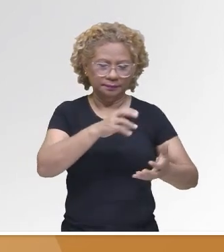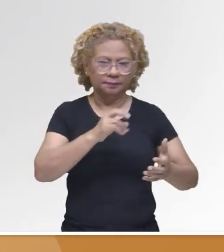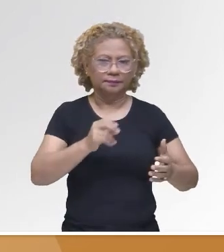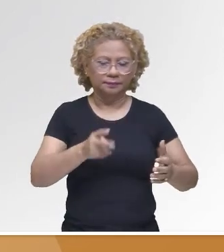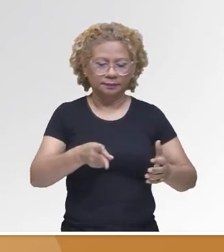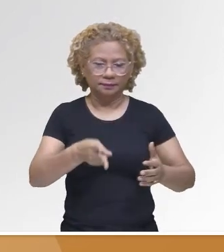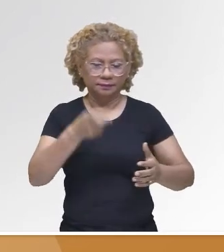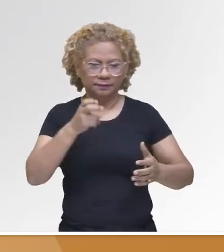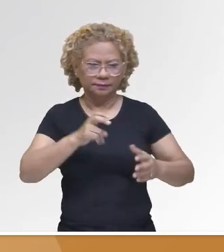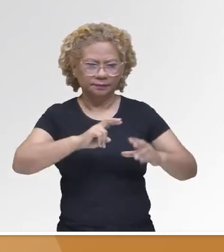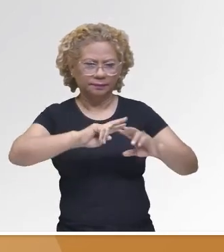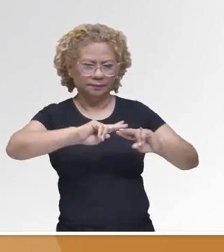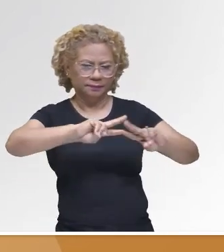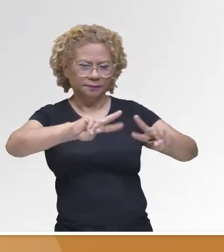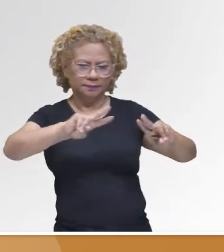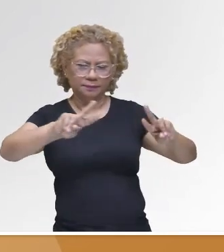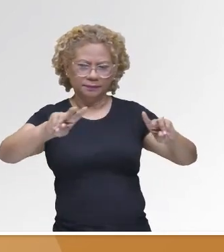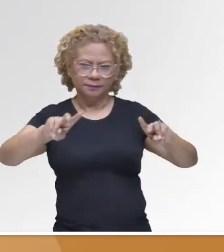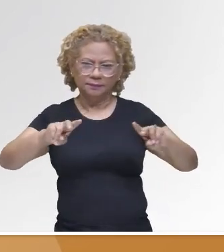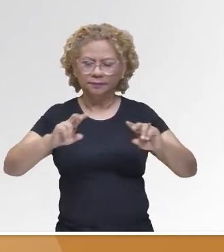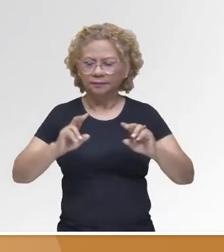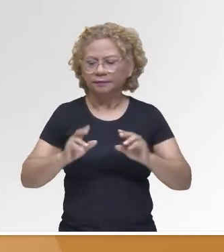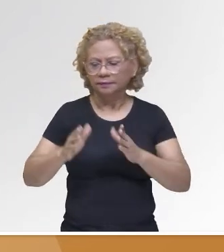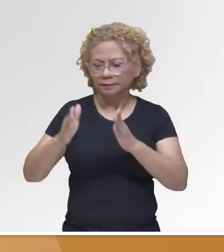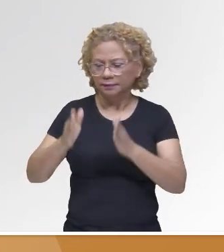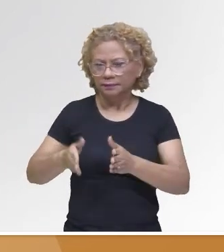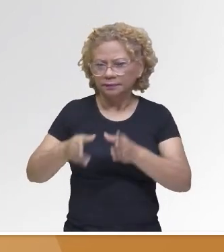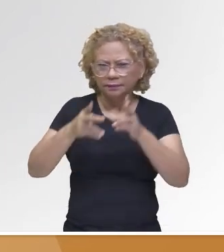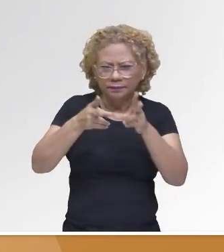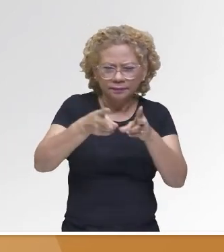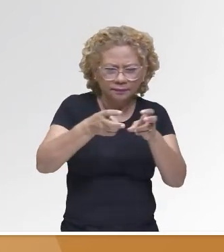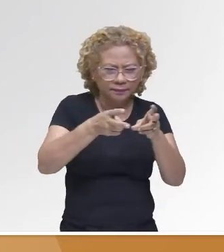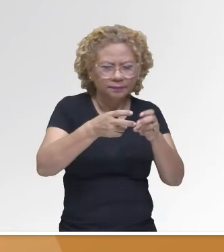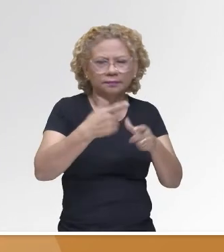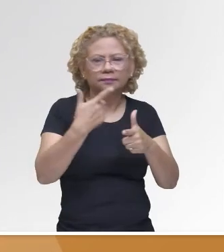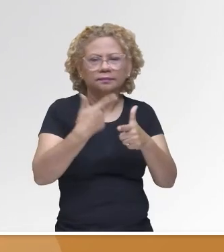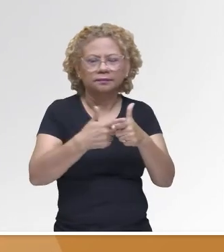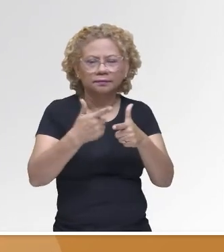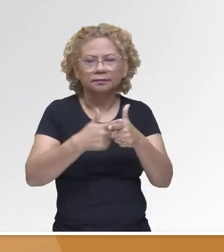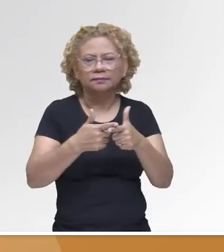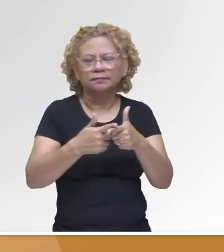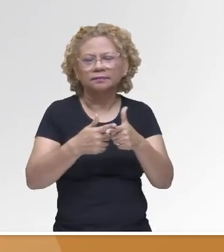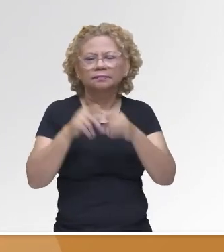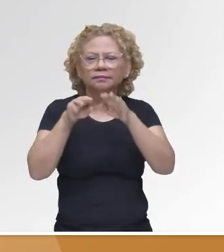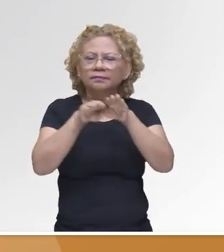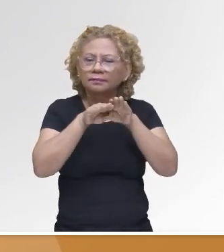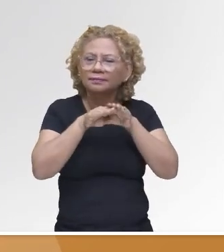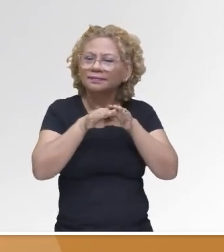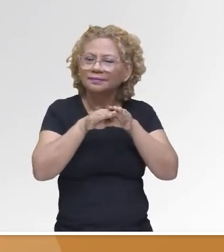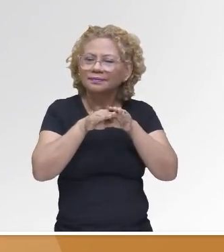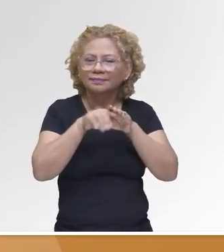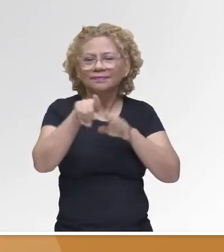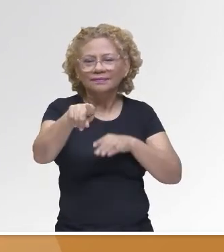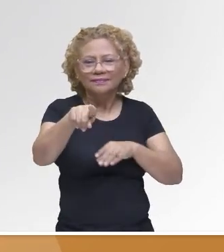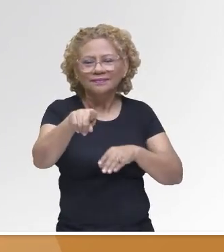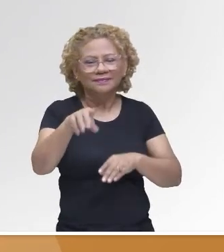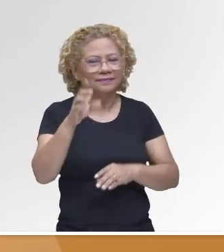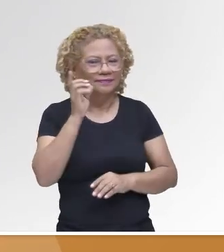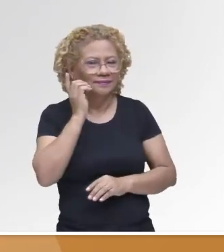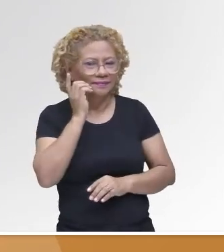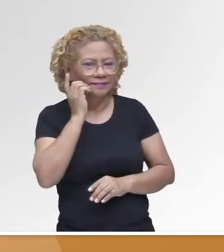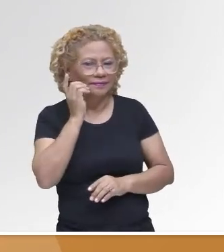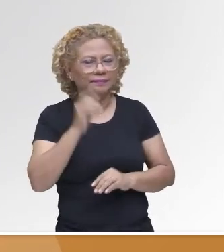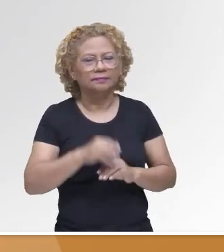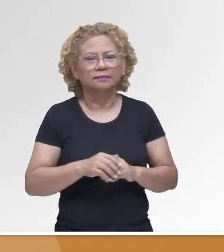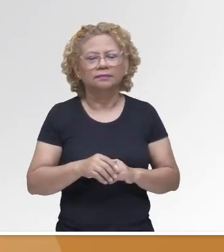coisas e ele vai percebendo os problemas, certo? Como nós no nosso dia a dia. Ele vai então percebendo